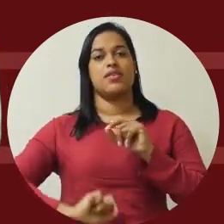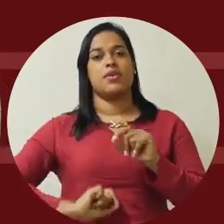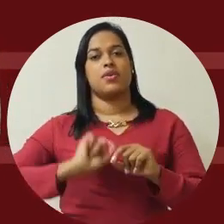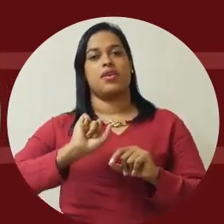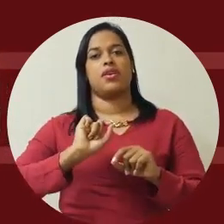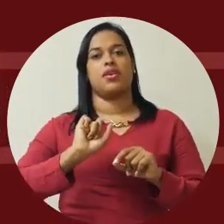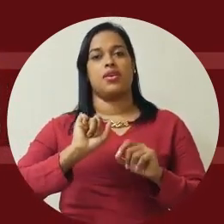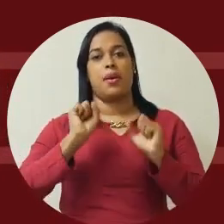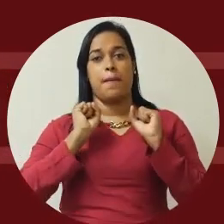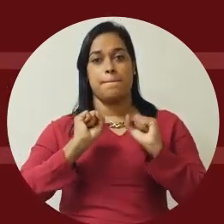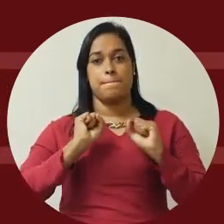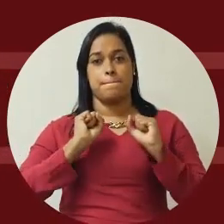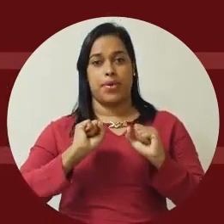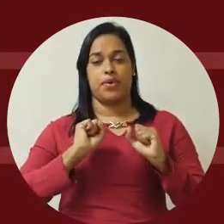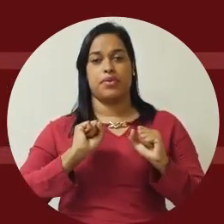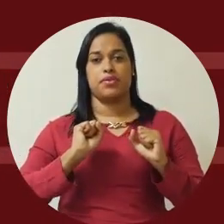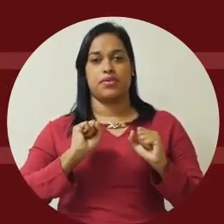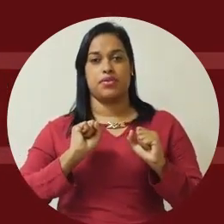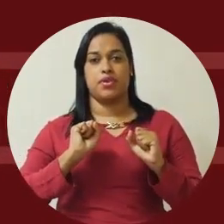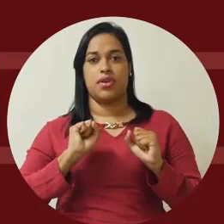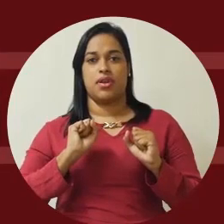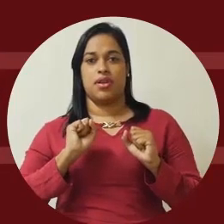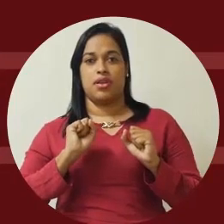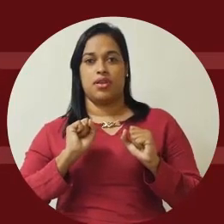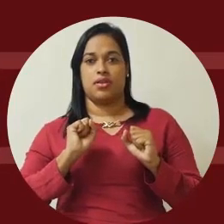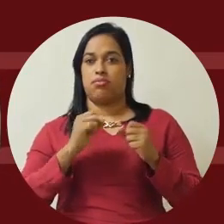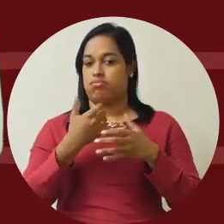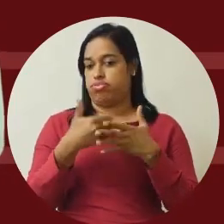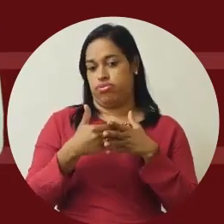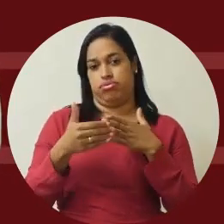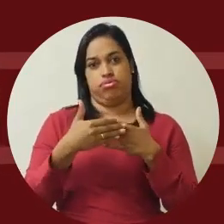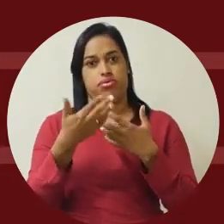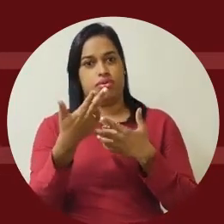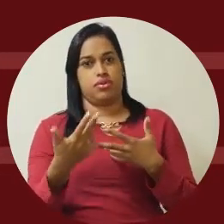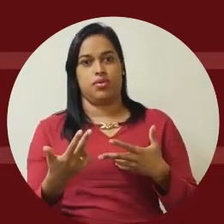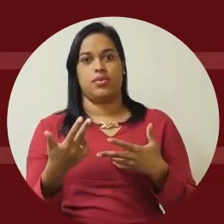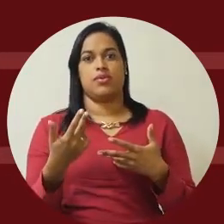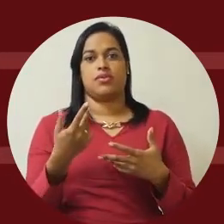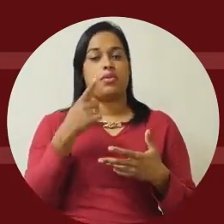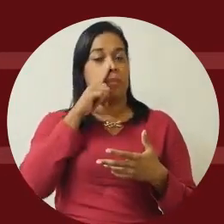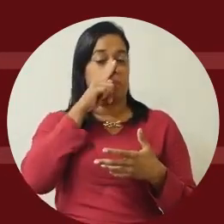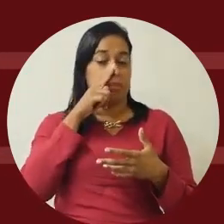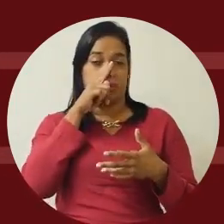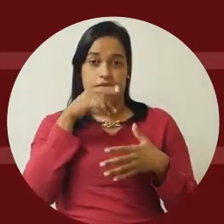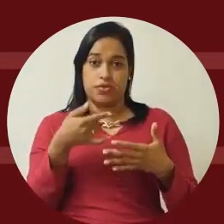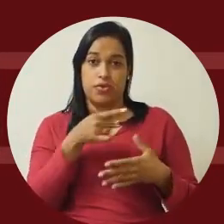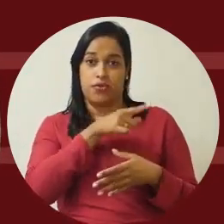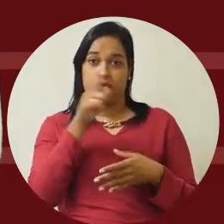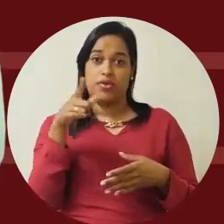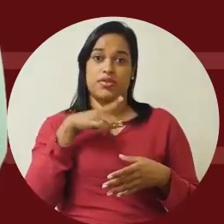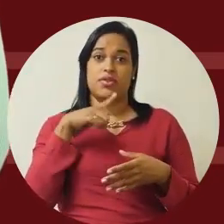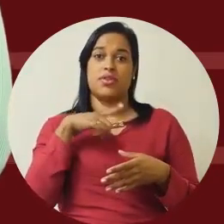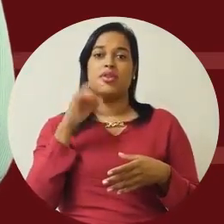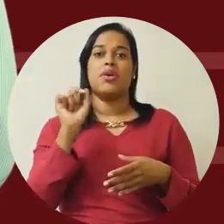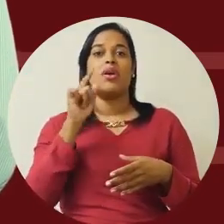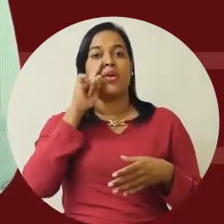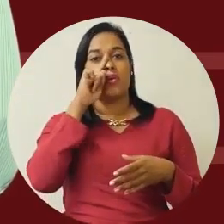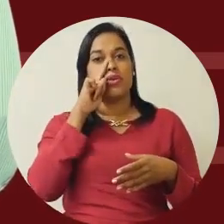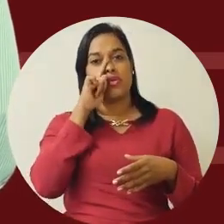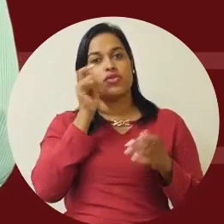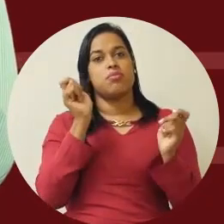podem vir o caso eu não o evento desejado uma ameaça você tem um risco em potencial